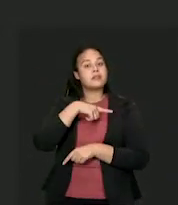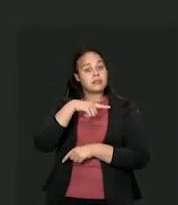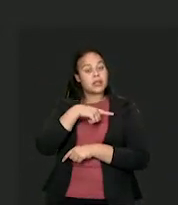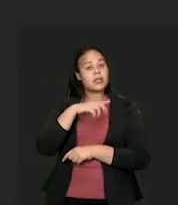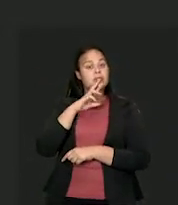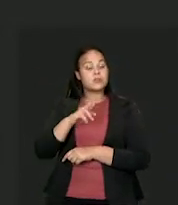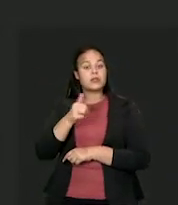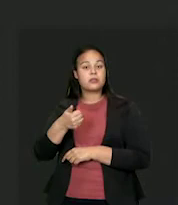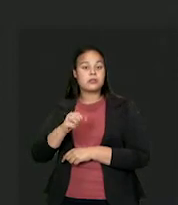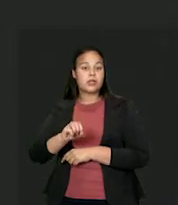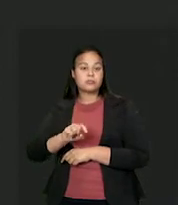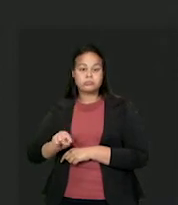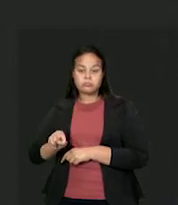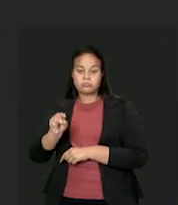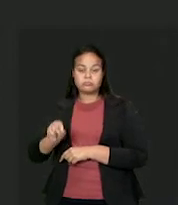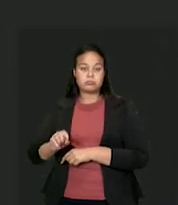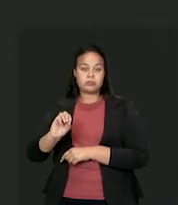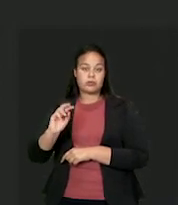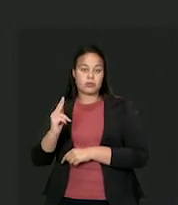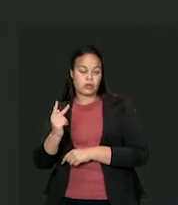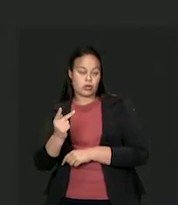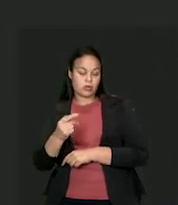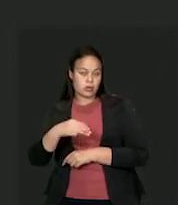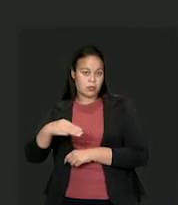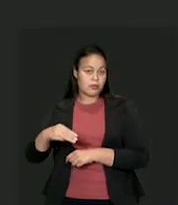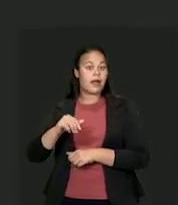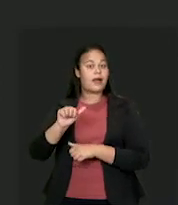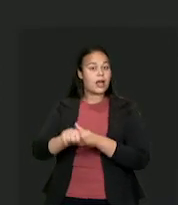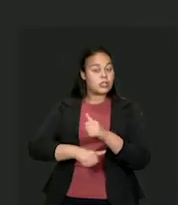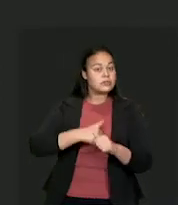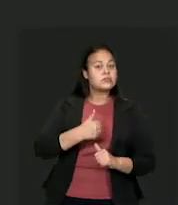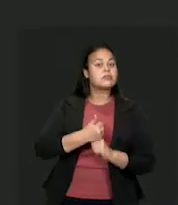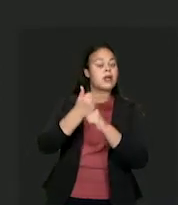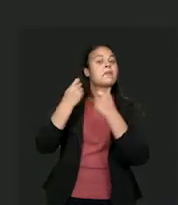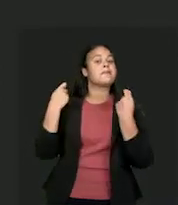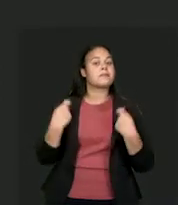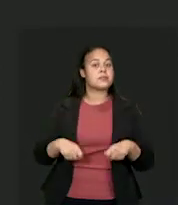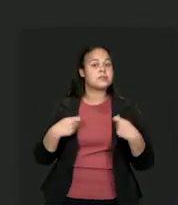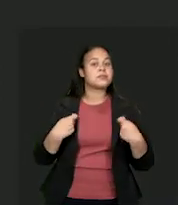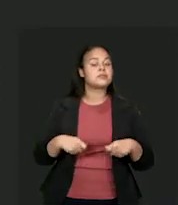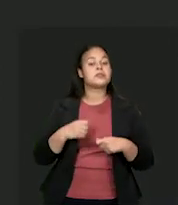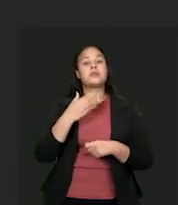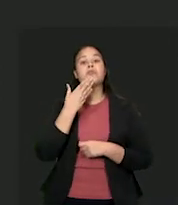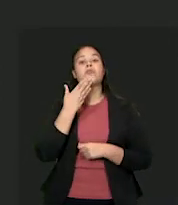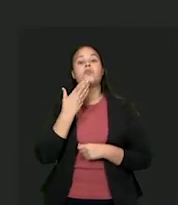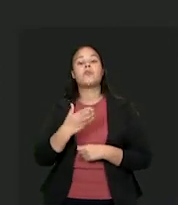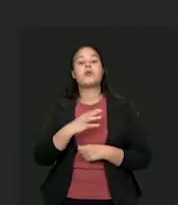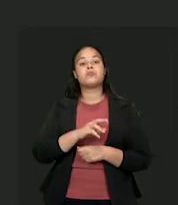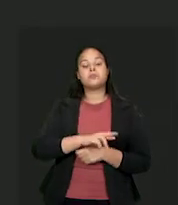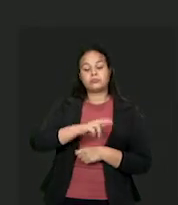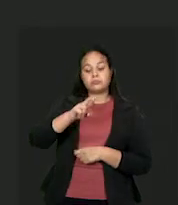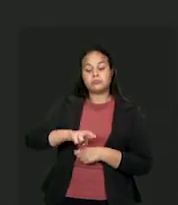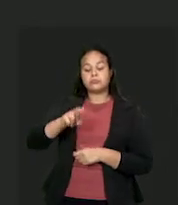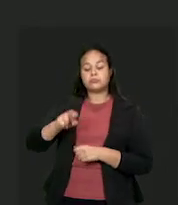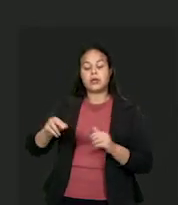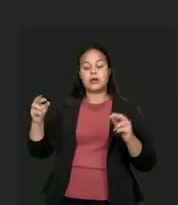Então, o que eu faço? Eu substituo os dois resistores pelo resistor